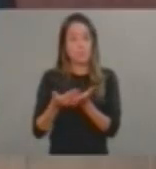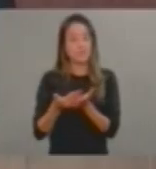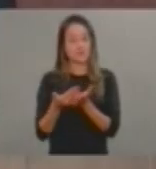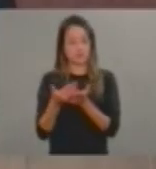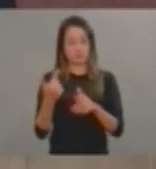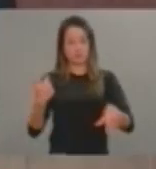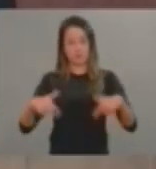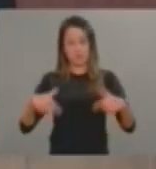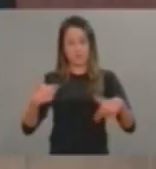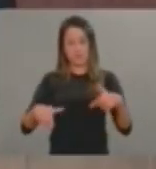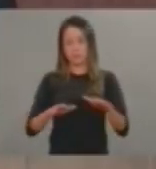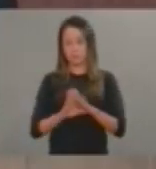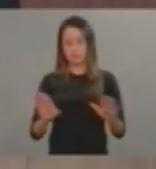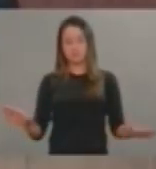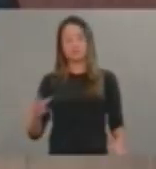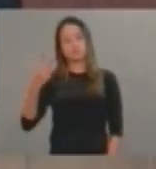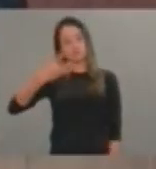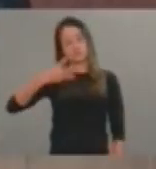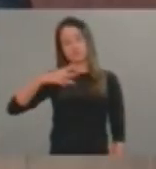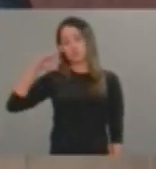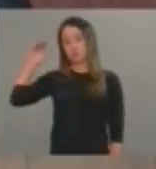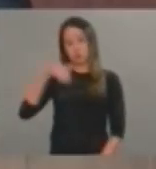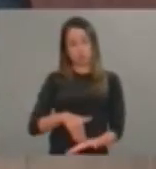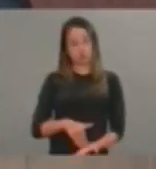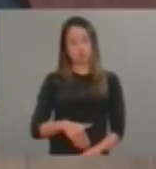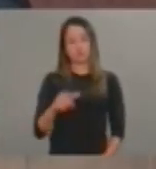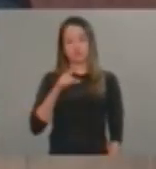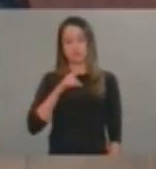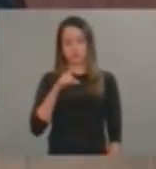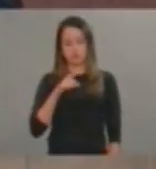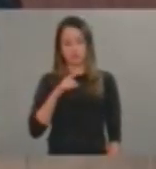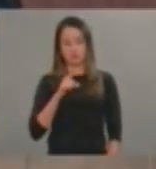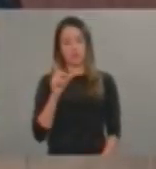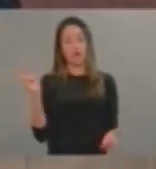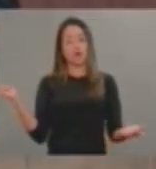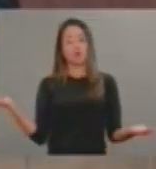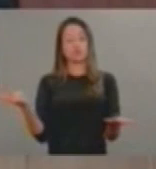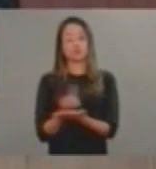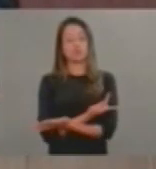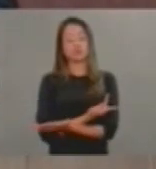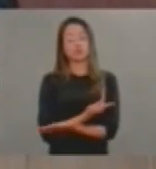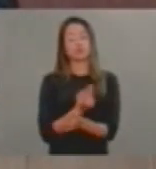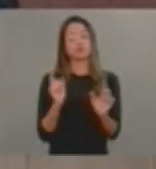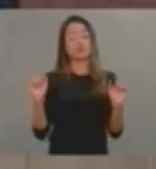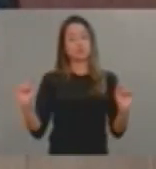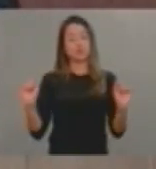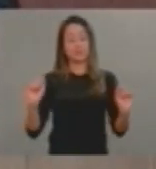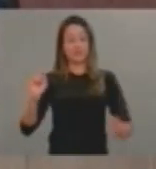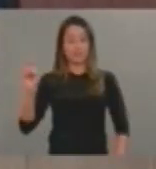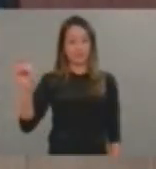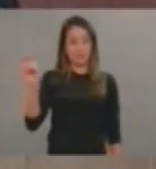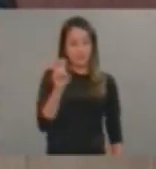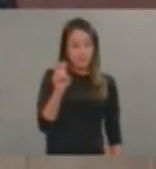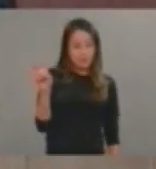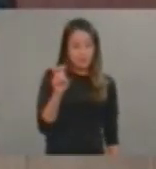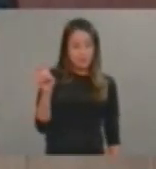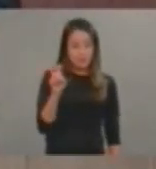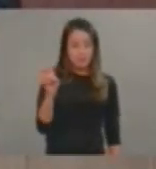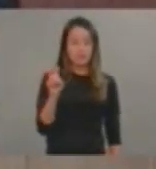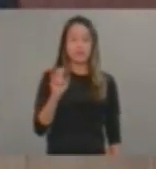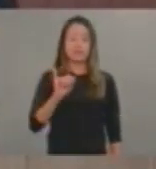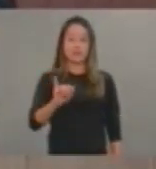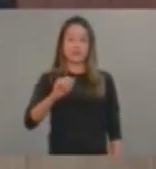A terceira e última fase de implantação do batalhão de divisa acontecerá com a criação da 5ª companhia, sediada em